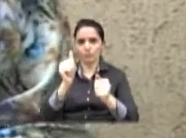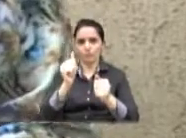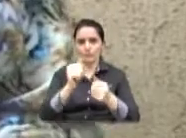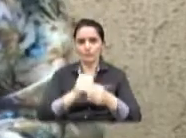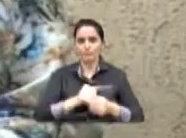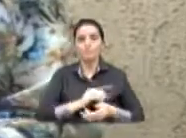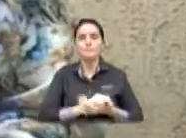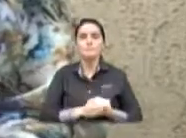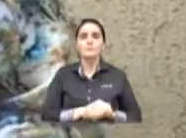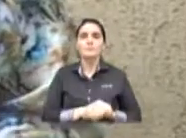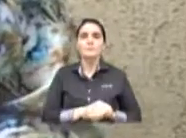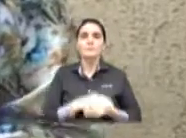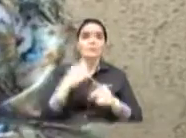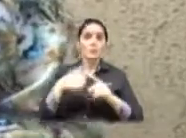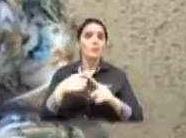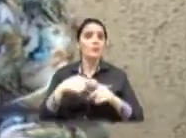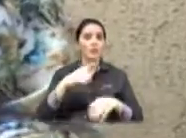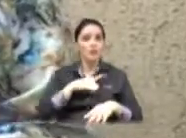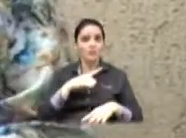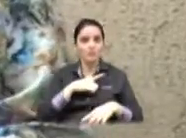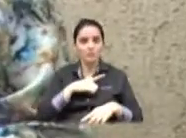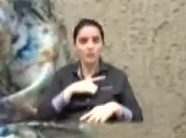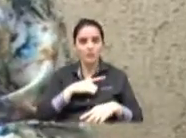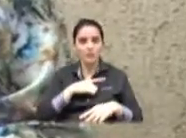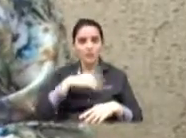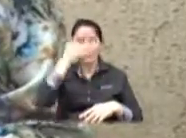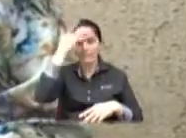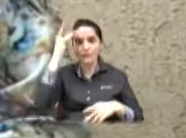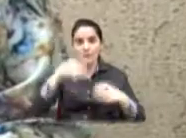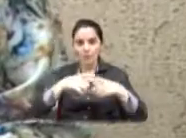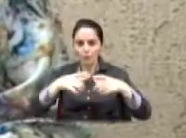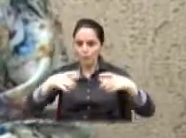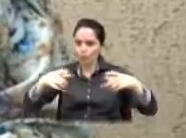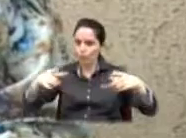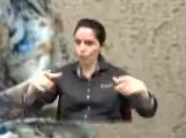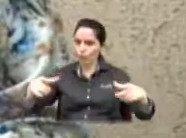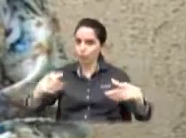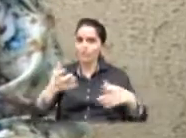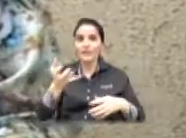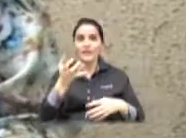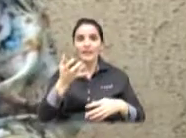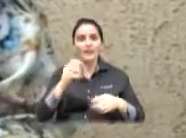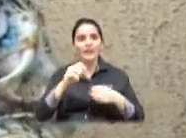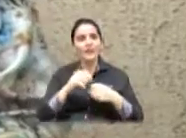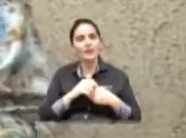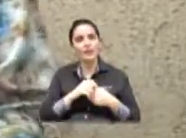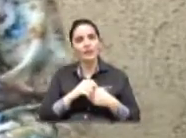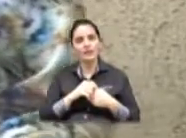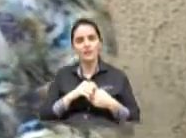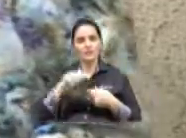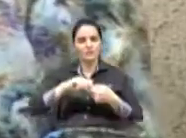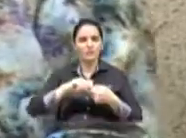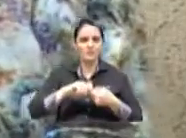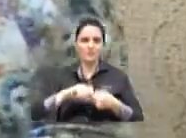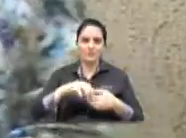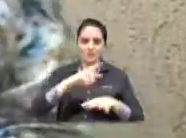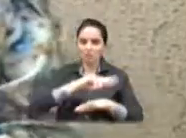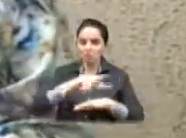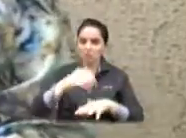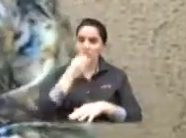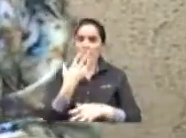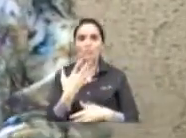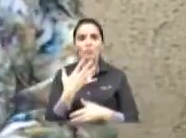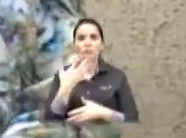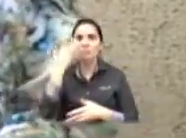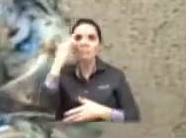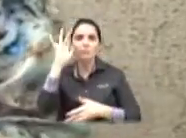existem mais pessoas que têm vontade de fazer alguma coisa positiva e não sabem como tá então é bom alguém falar nossa